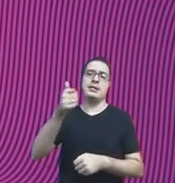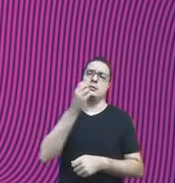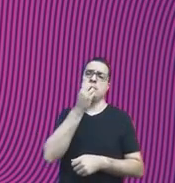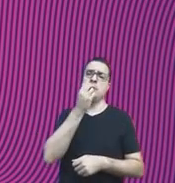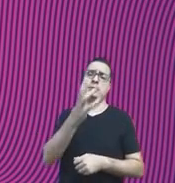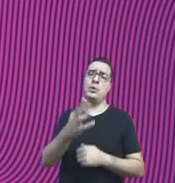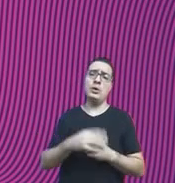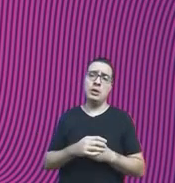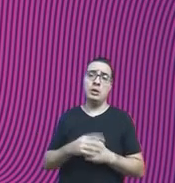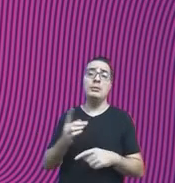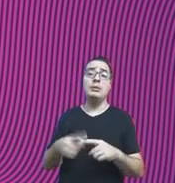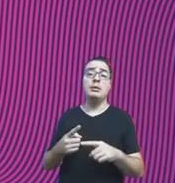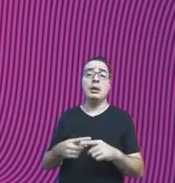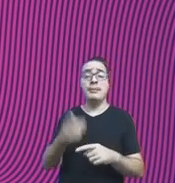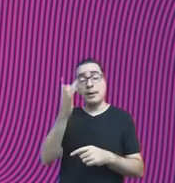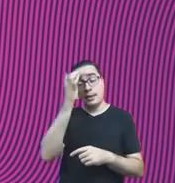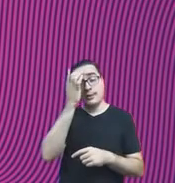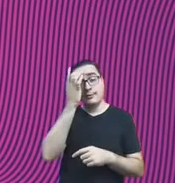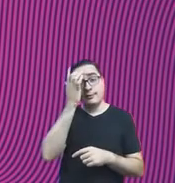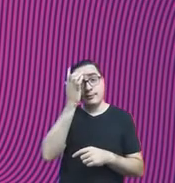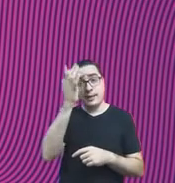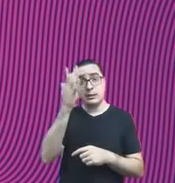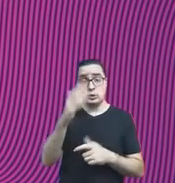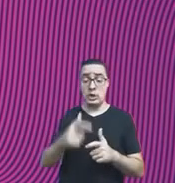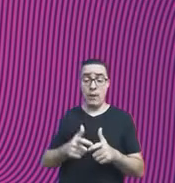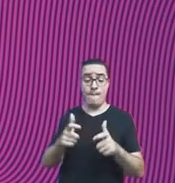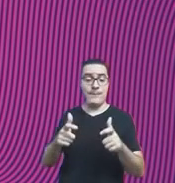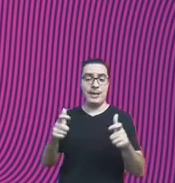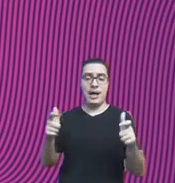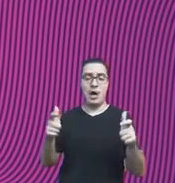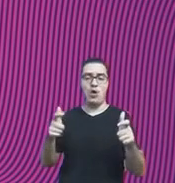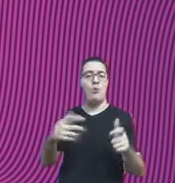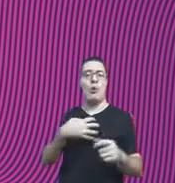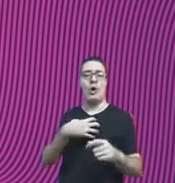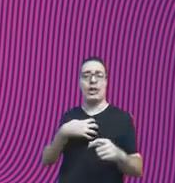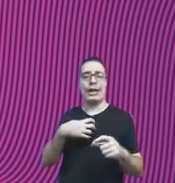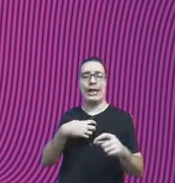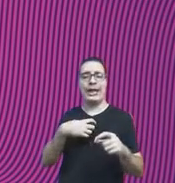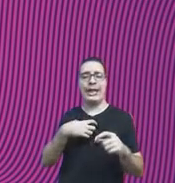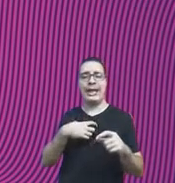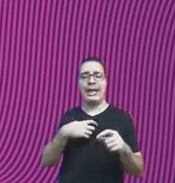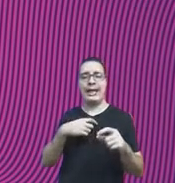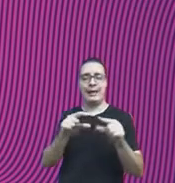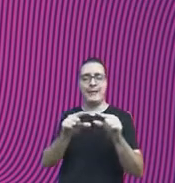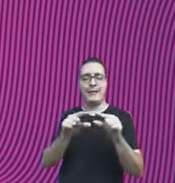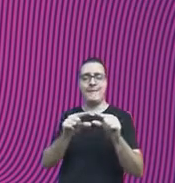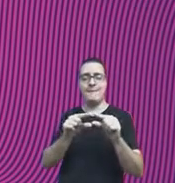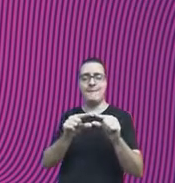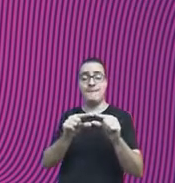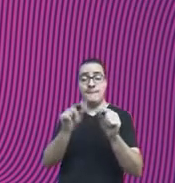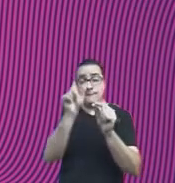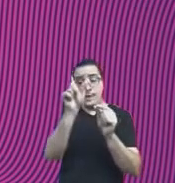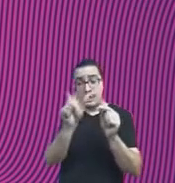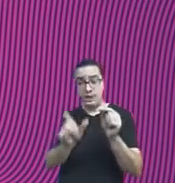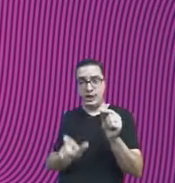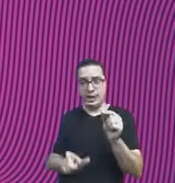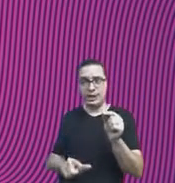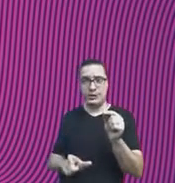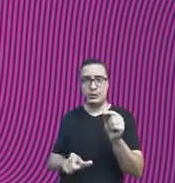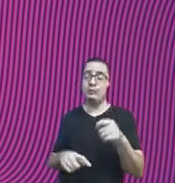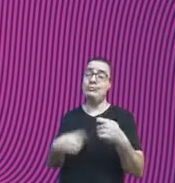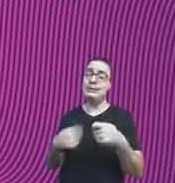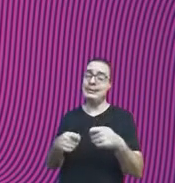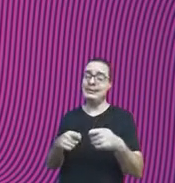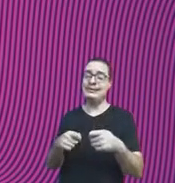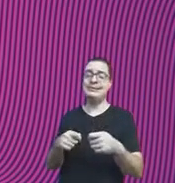Ele é muito mais fácil de ser escalado do que o modelo vertical. O modelo vertical depende de um investimento de capital brutal. Vocês